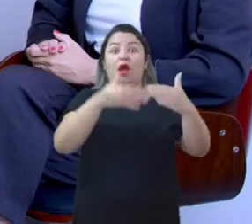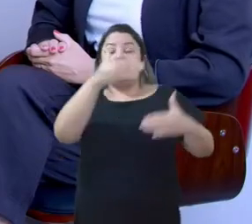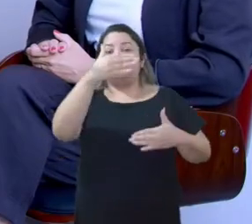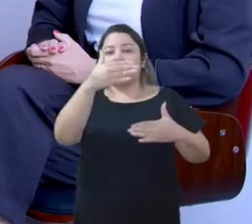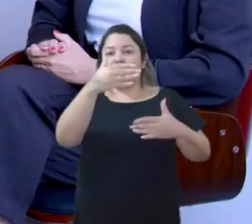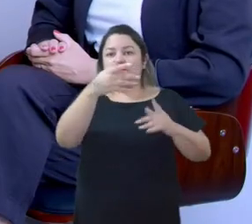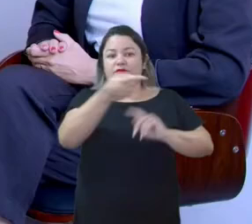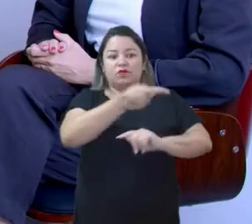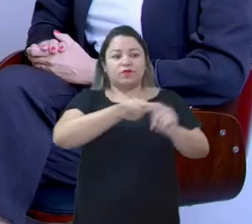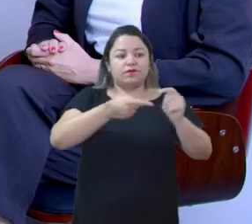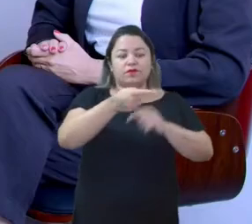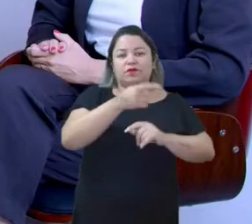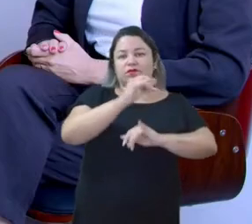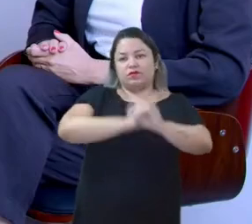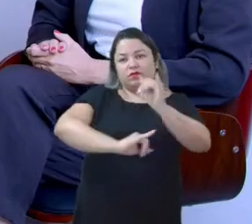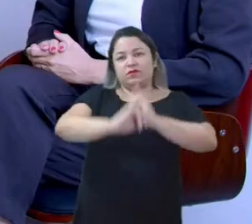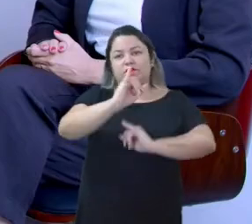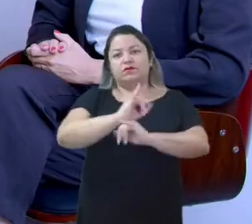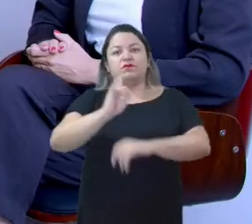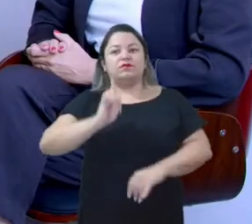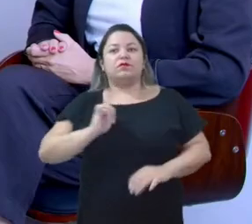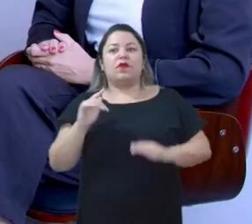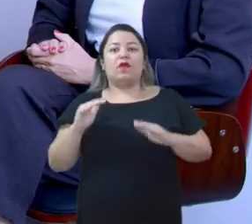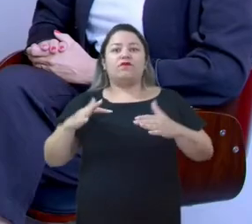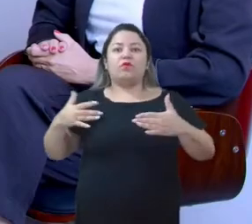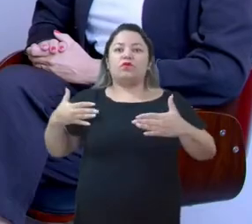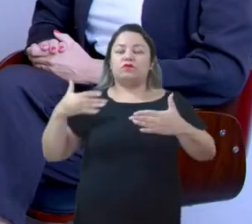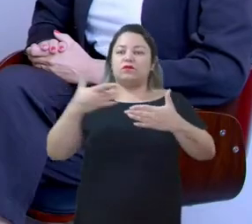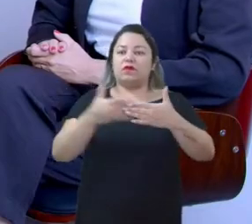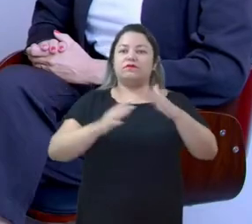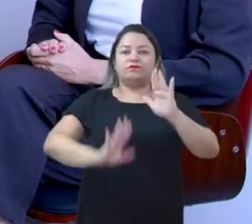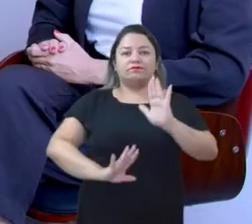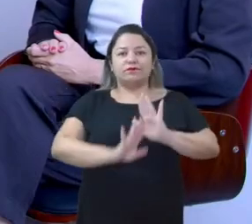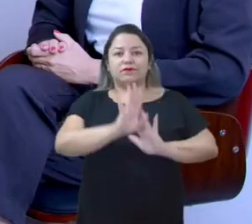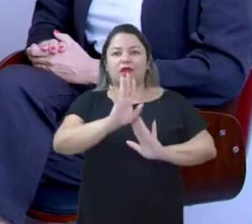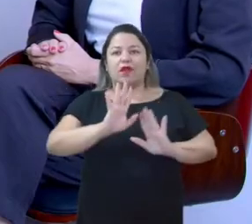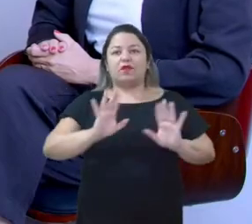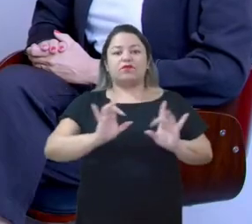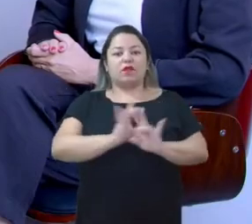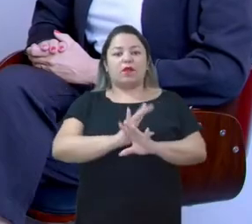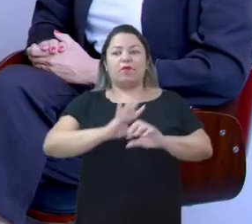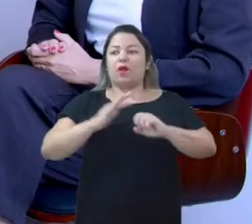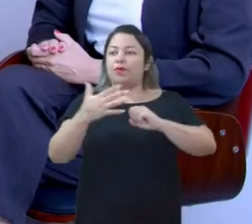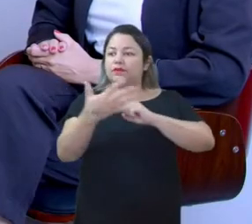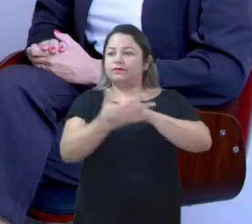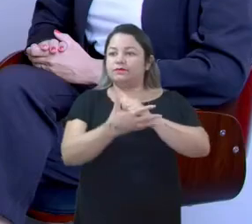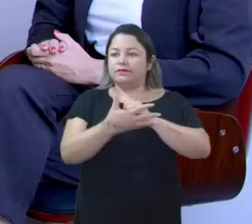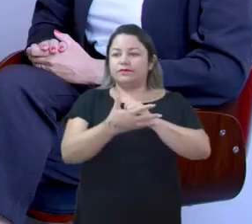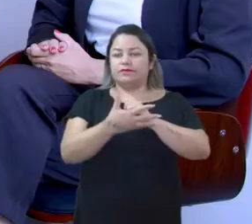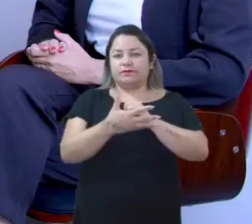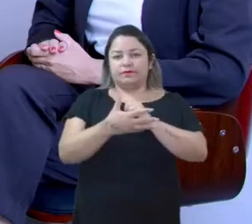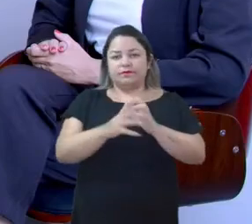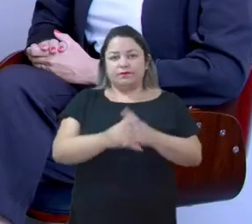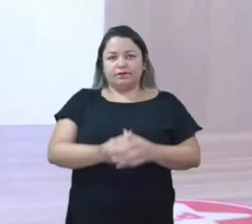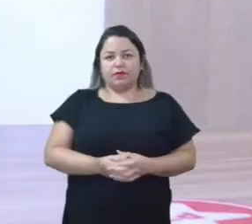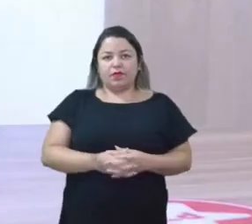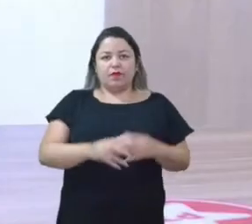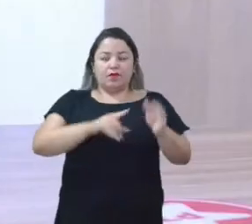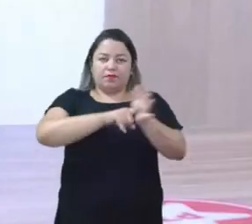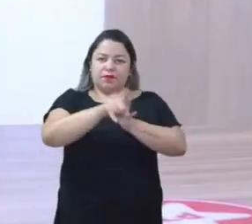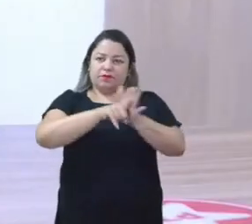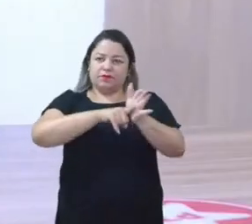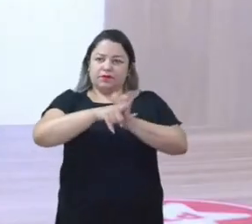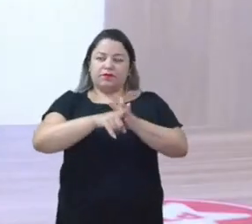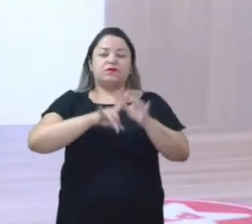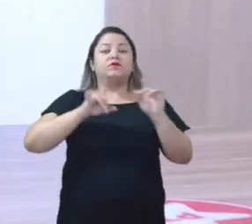digital. Houve muito mais avanços tecnológicos depois da pandemia. Nós fizemos, pelas